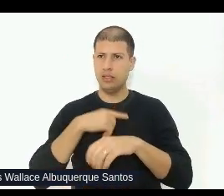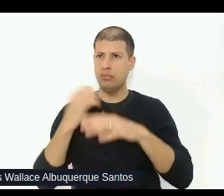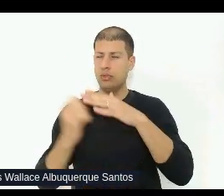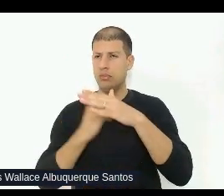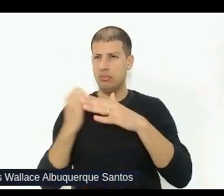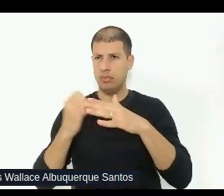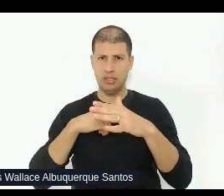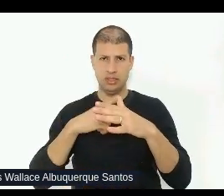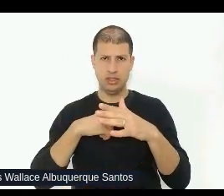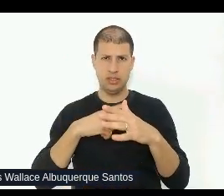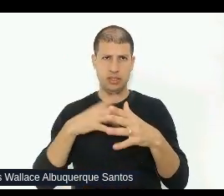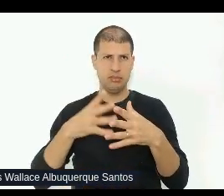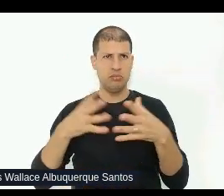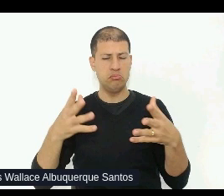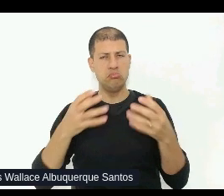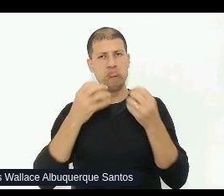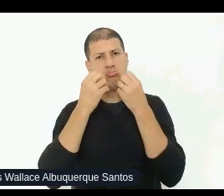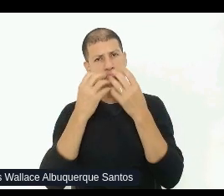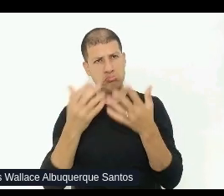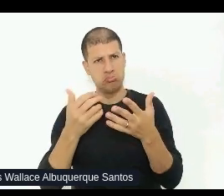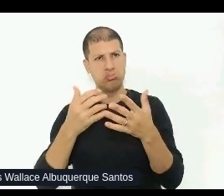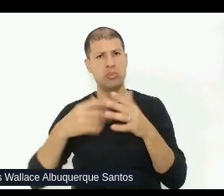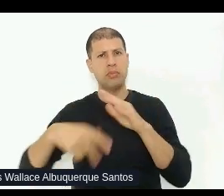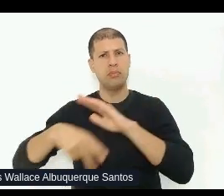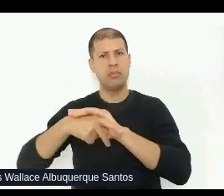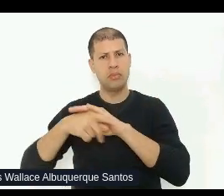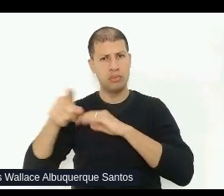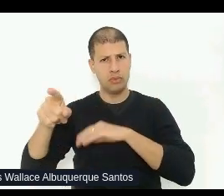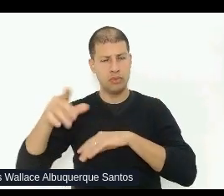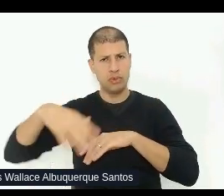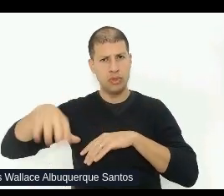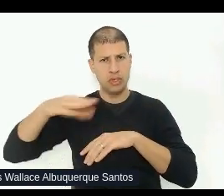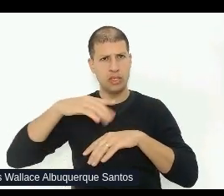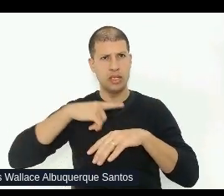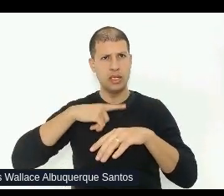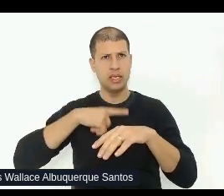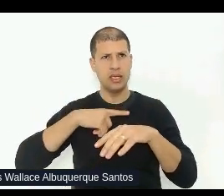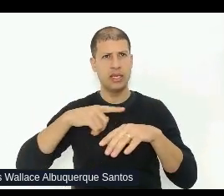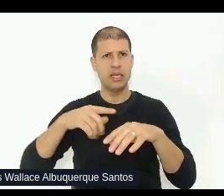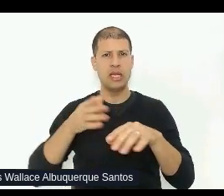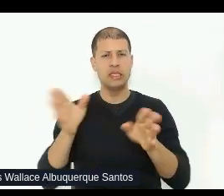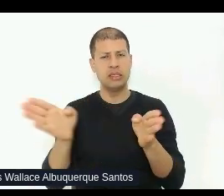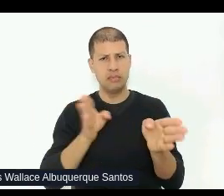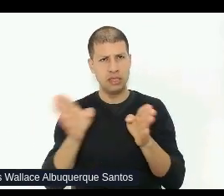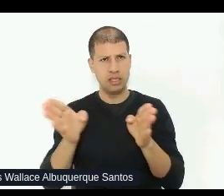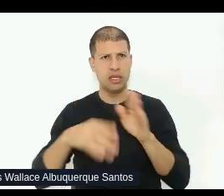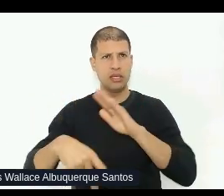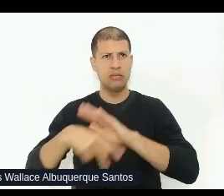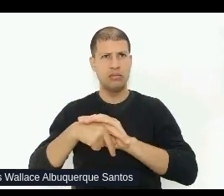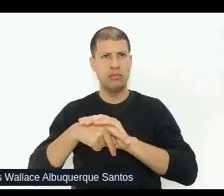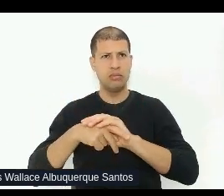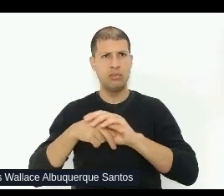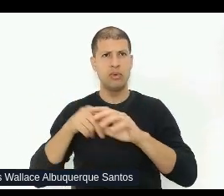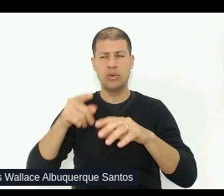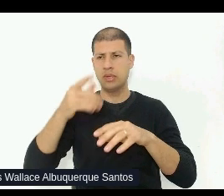tem né, a parte ali do A11Y, né, que é a parte de acessibilidade, feita toda em